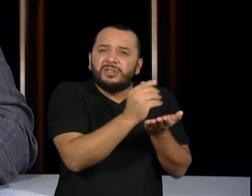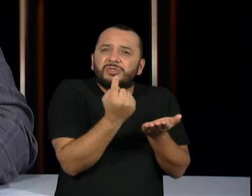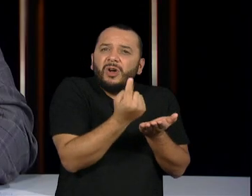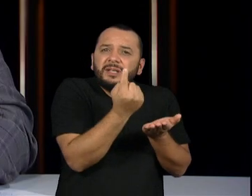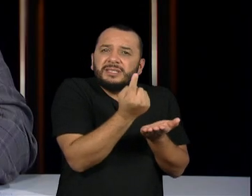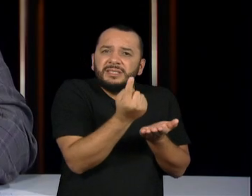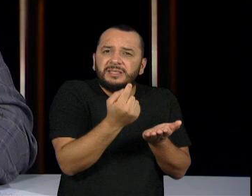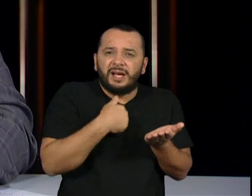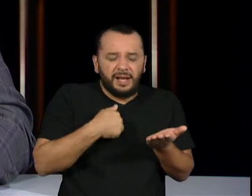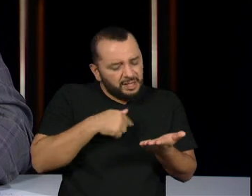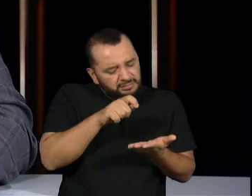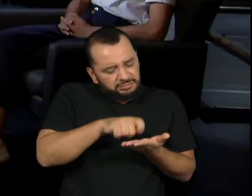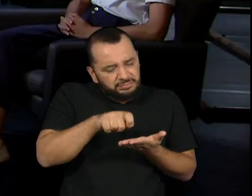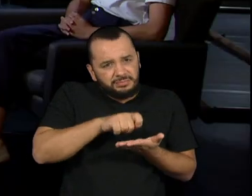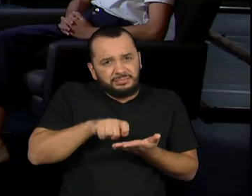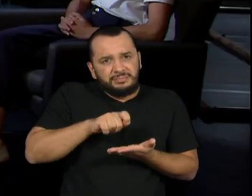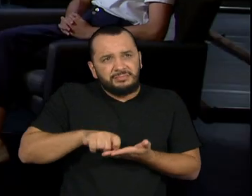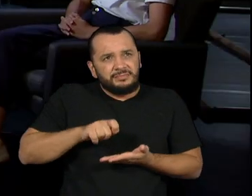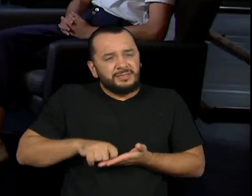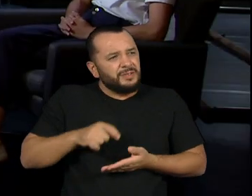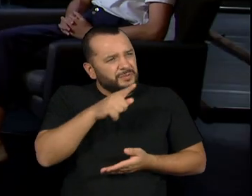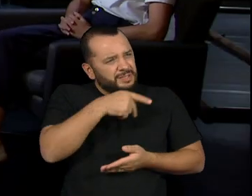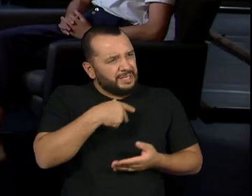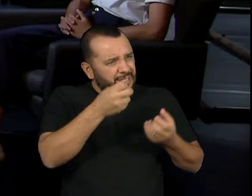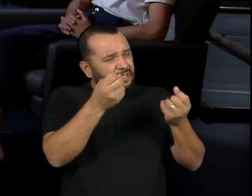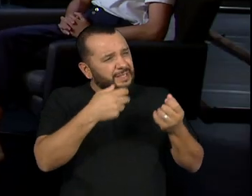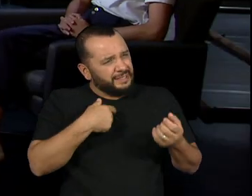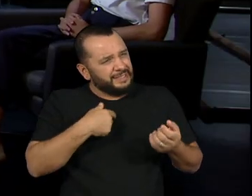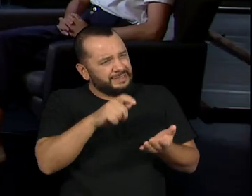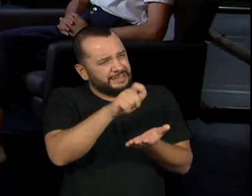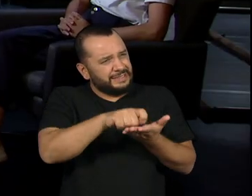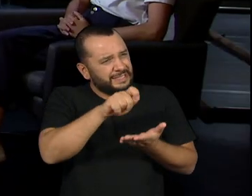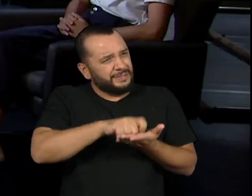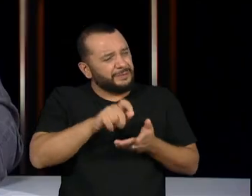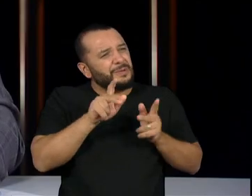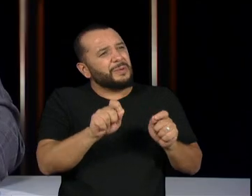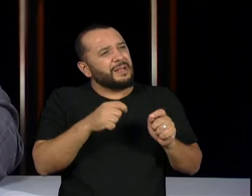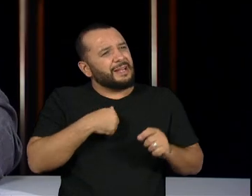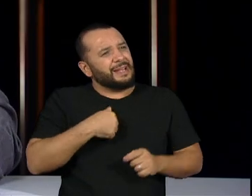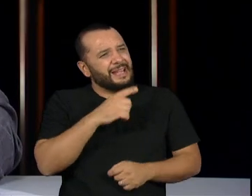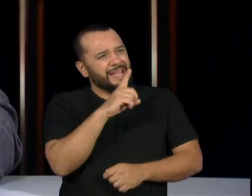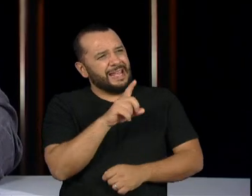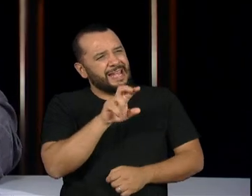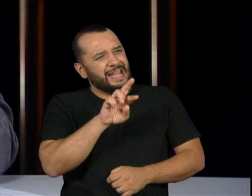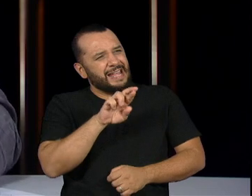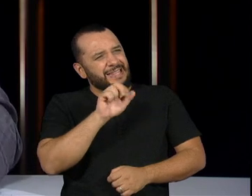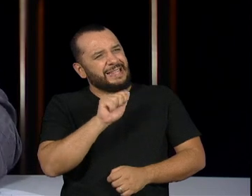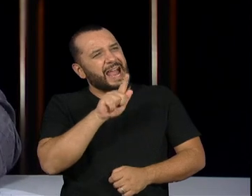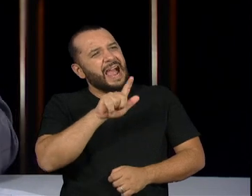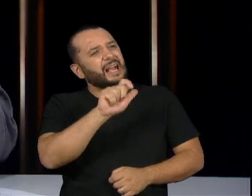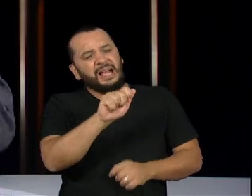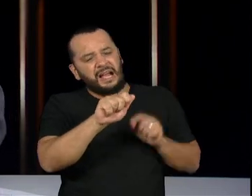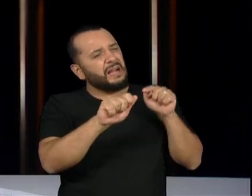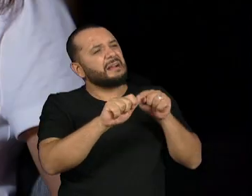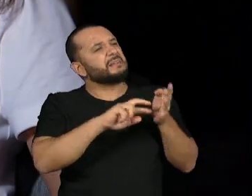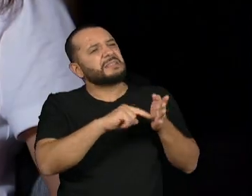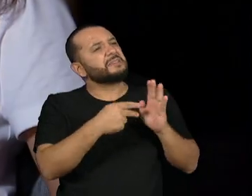É forte essa história de draga, hein, Tamara? Que draga é essa? Me conta. Por que você